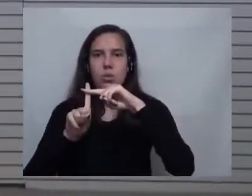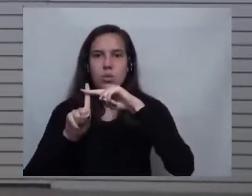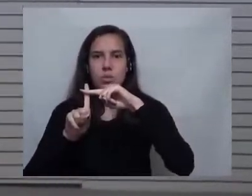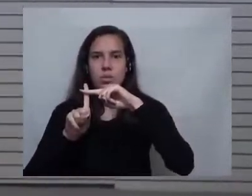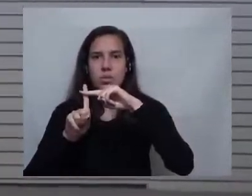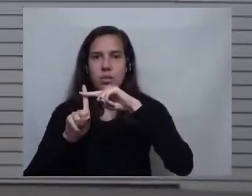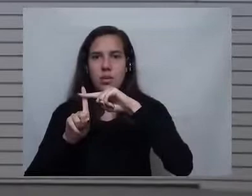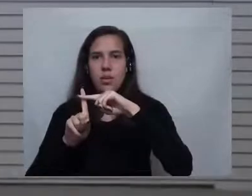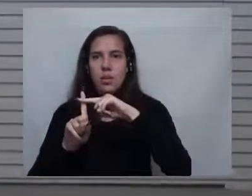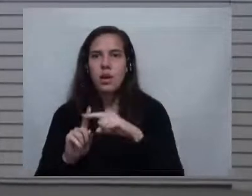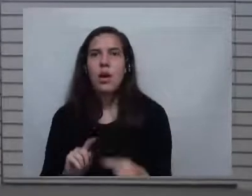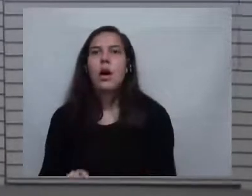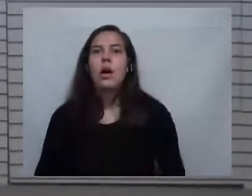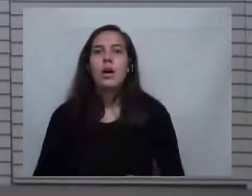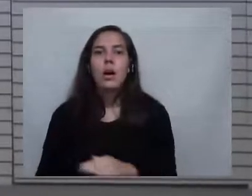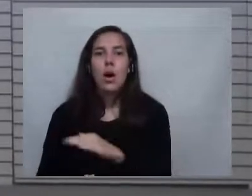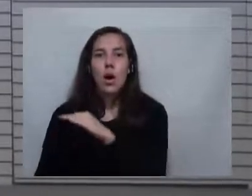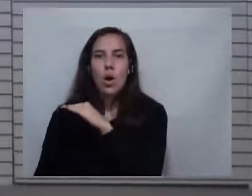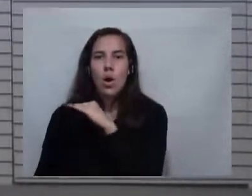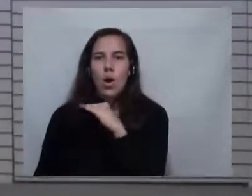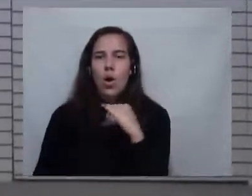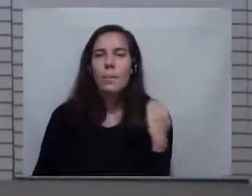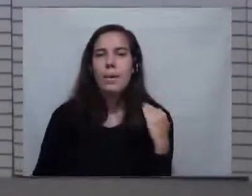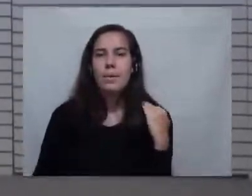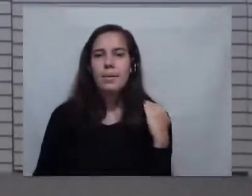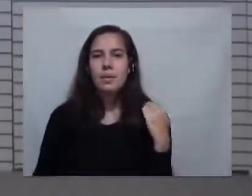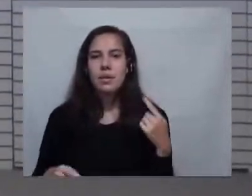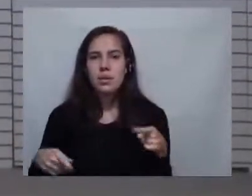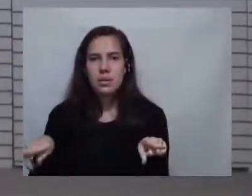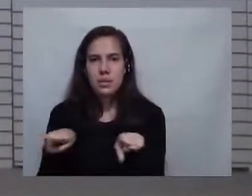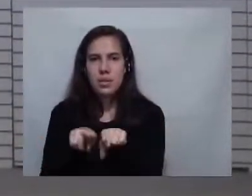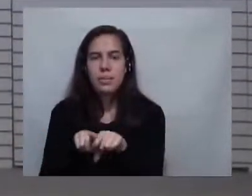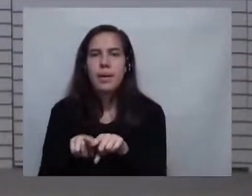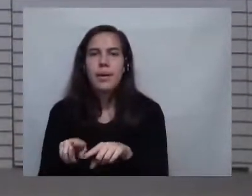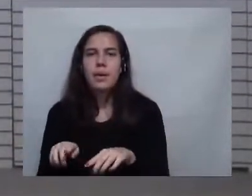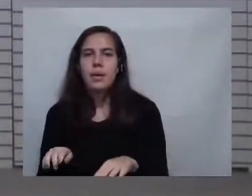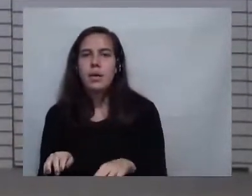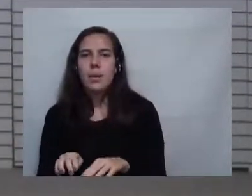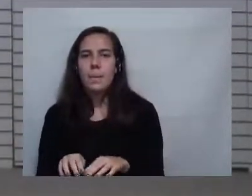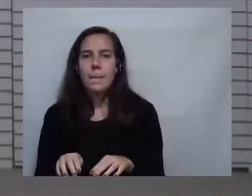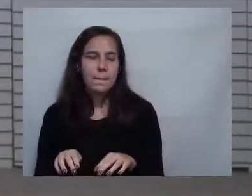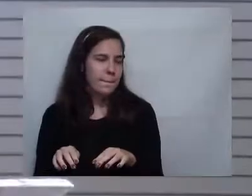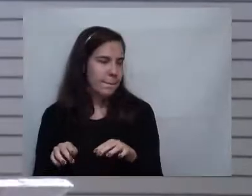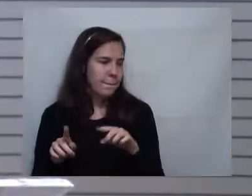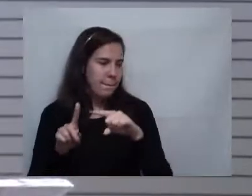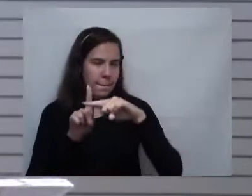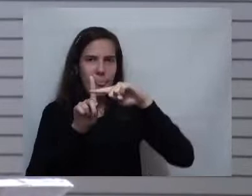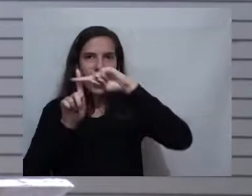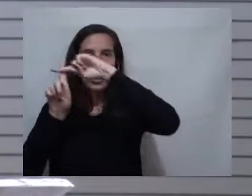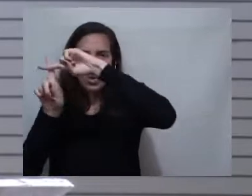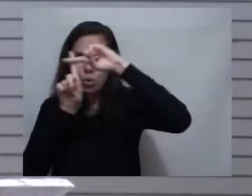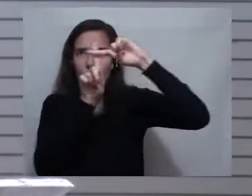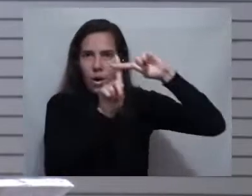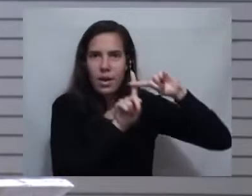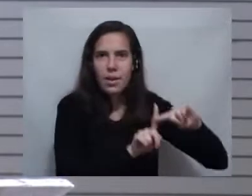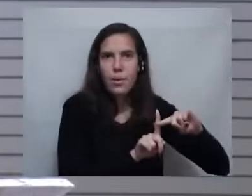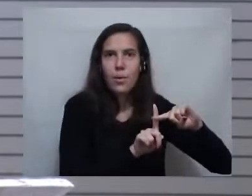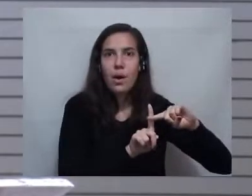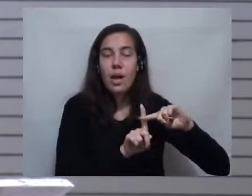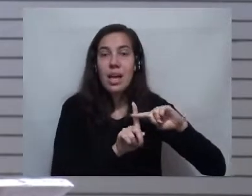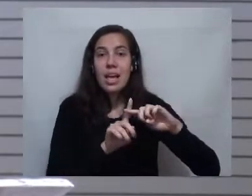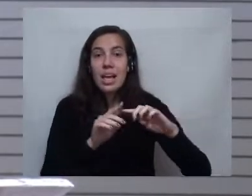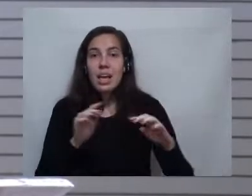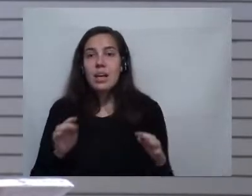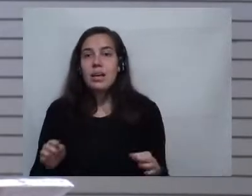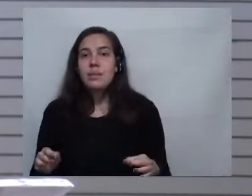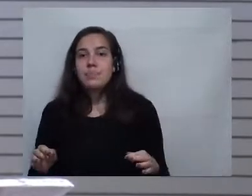o e homem que inspirou no mesmo dia não tinha condição e dessa história não parar